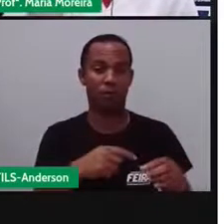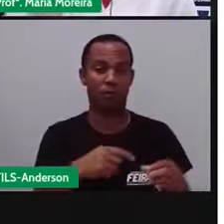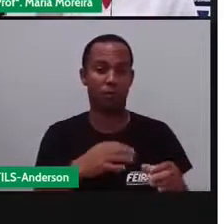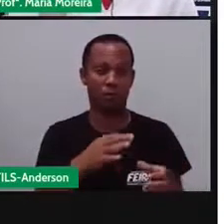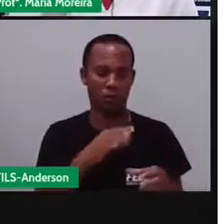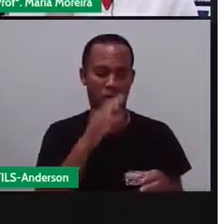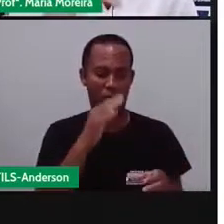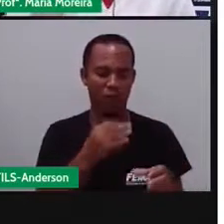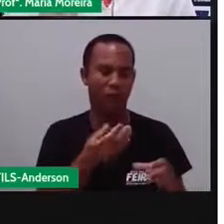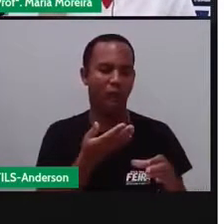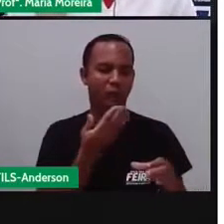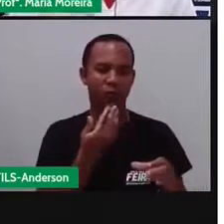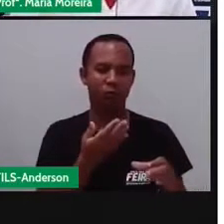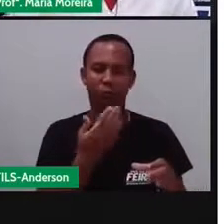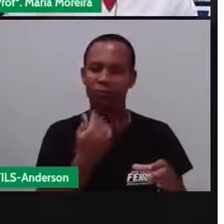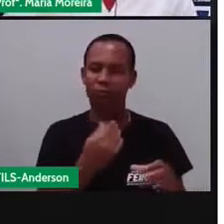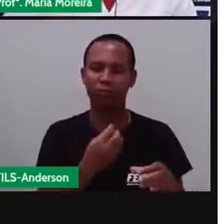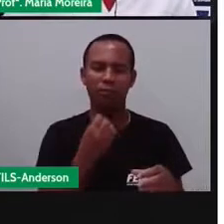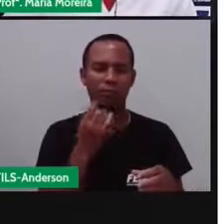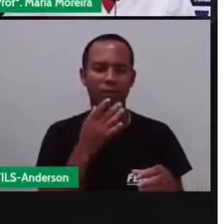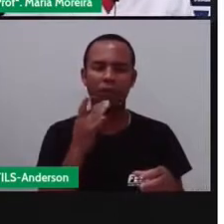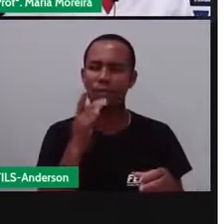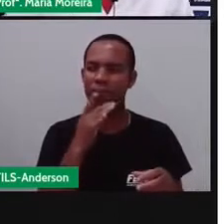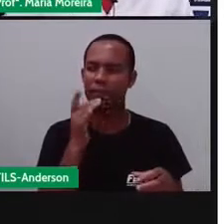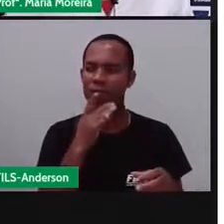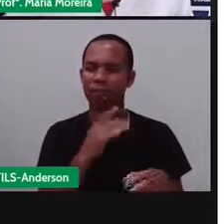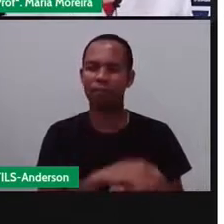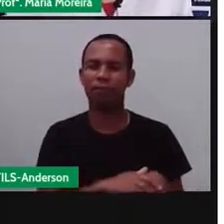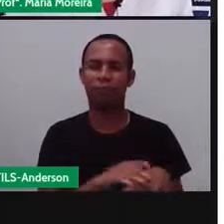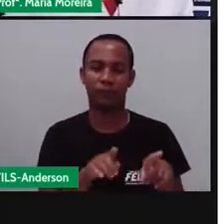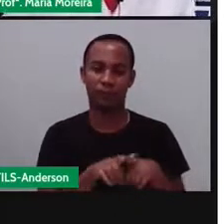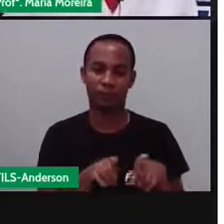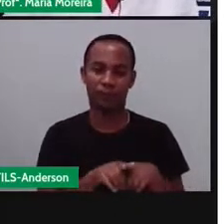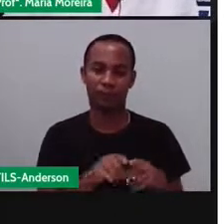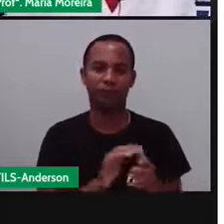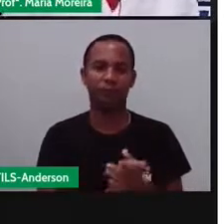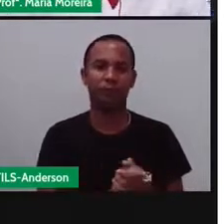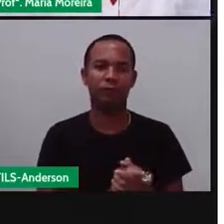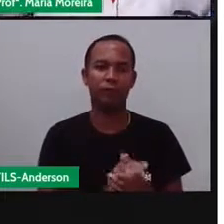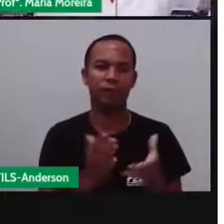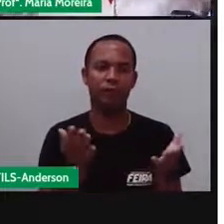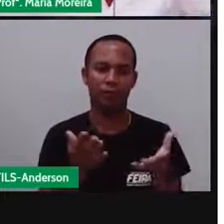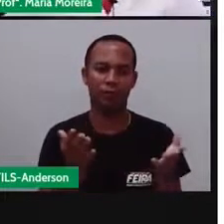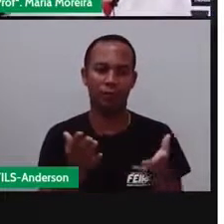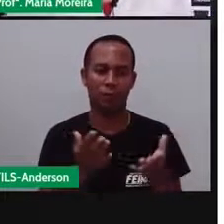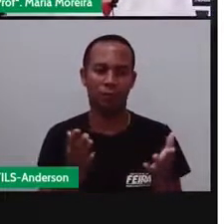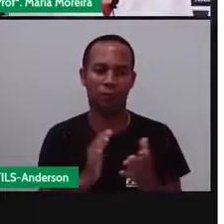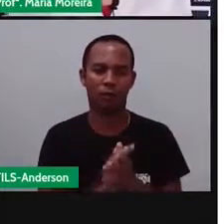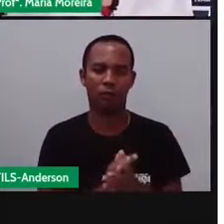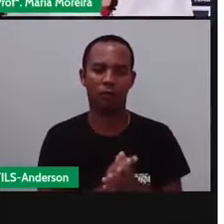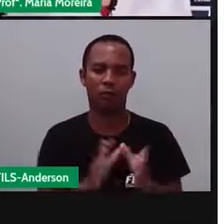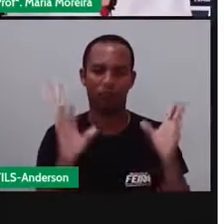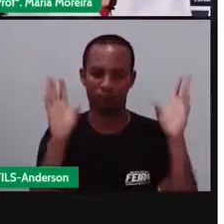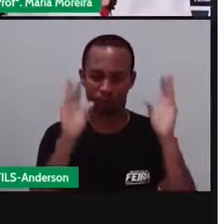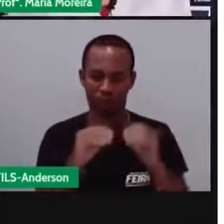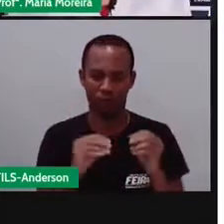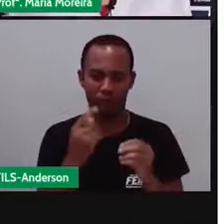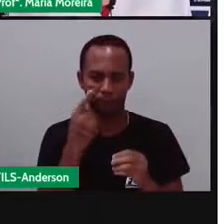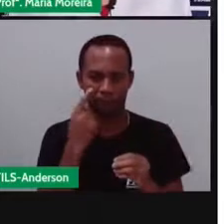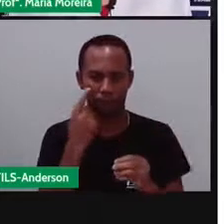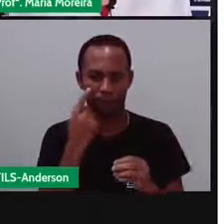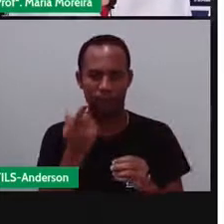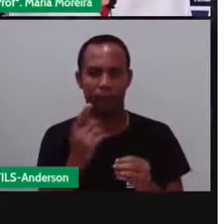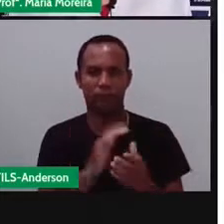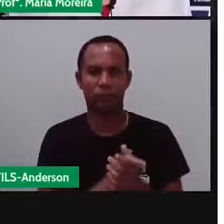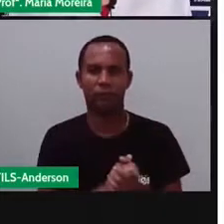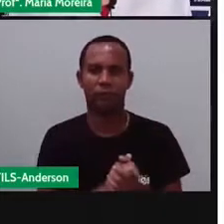cafezinho, aquele suco e comer esse bolo delicioso. Mas, né, a Pro agora vai fechar a tela porque a gente vai fazer esse